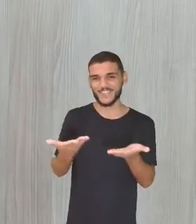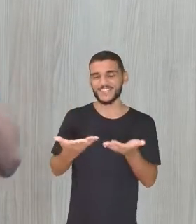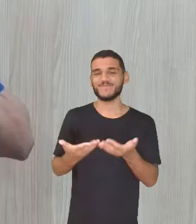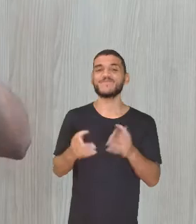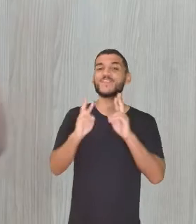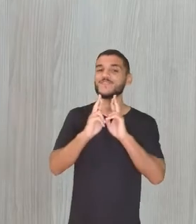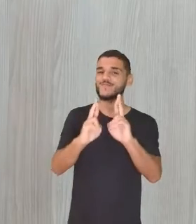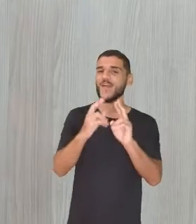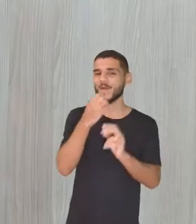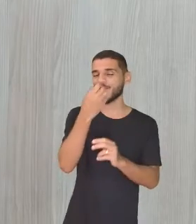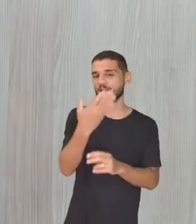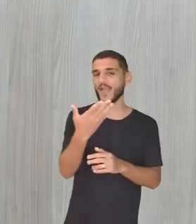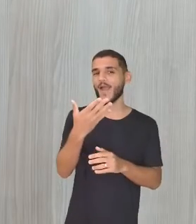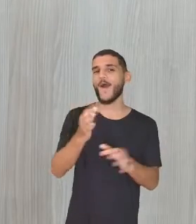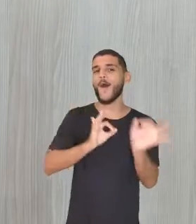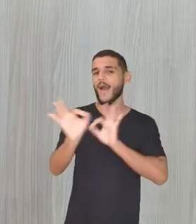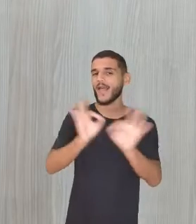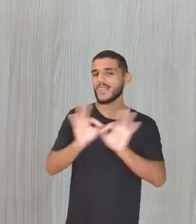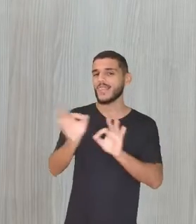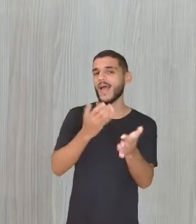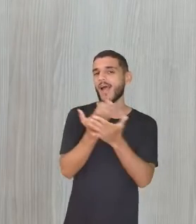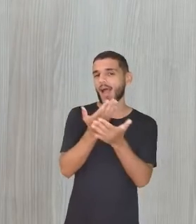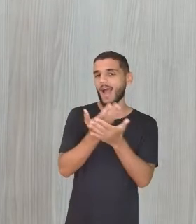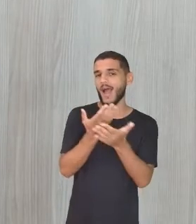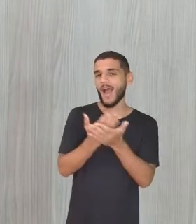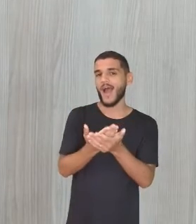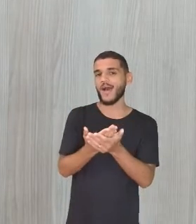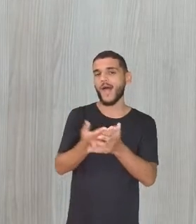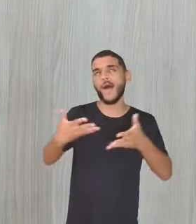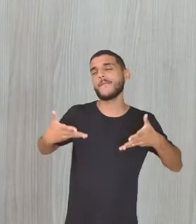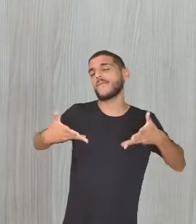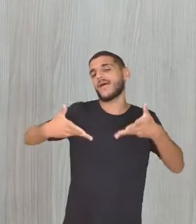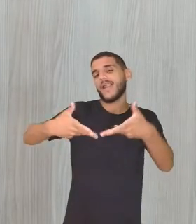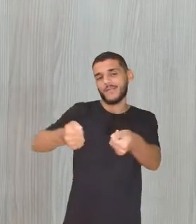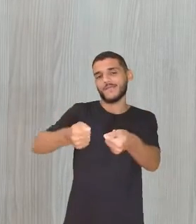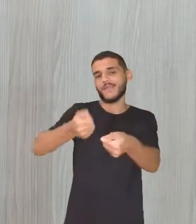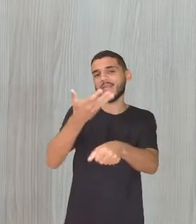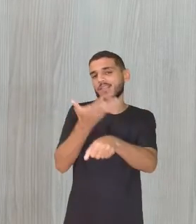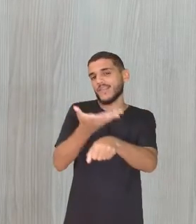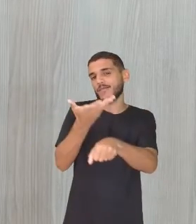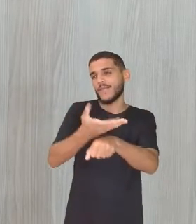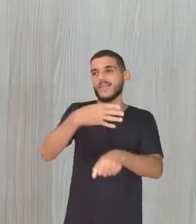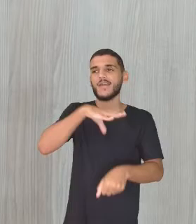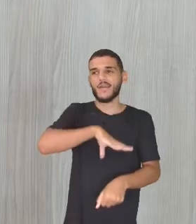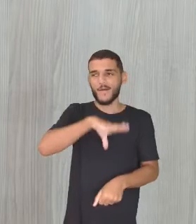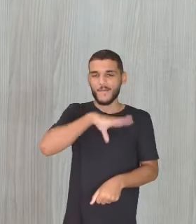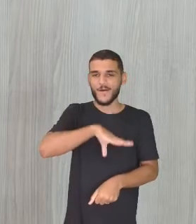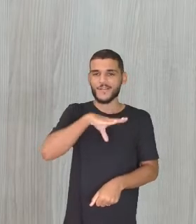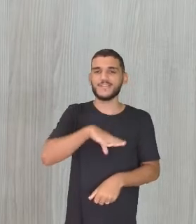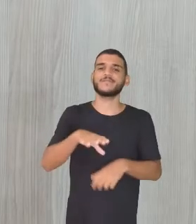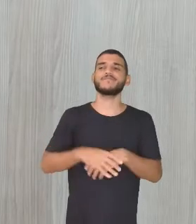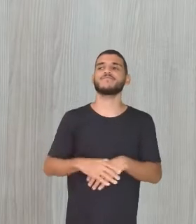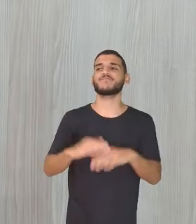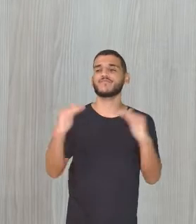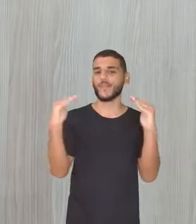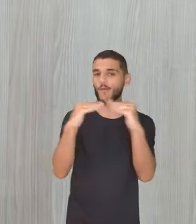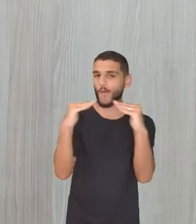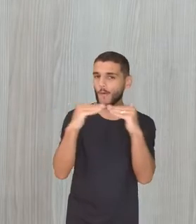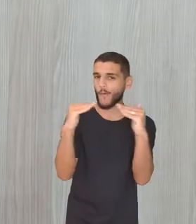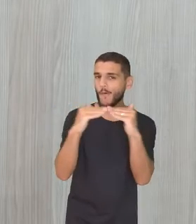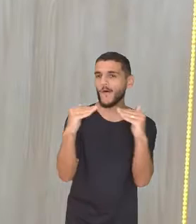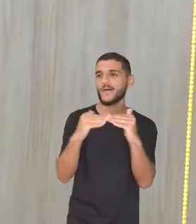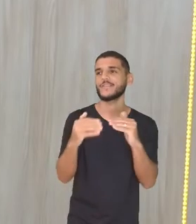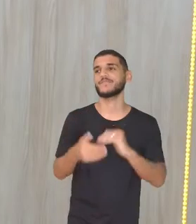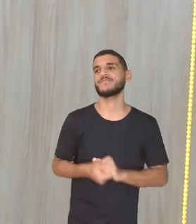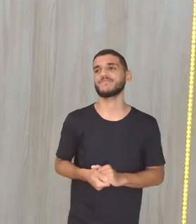bem. Espero que prontos para uma maravilhosa aula da melhor matéria que existe, que é a língua portuguesa, não é mesmo? Concordo,